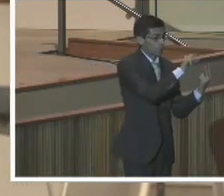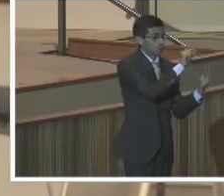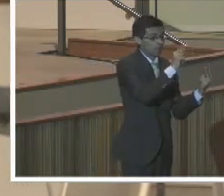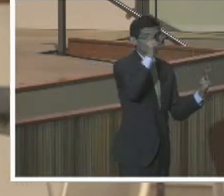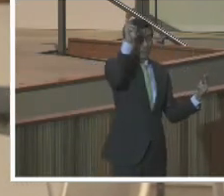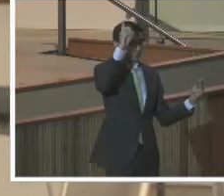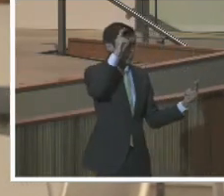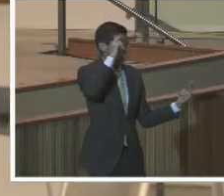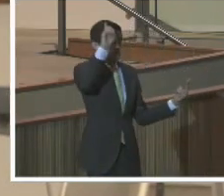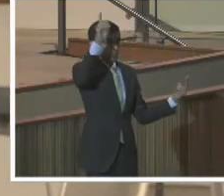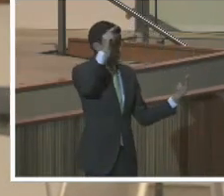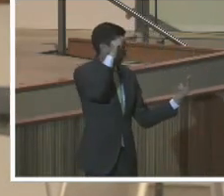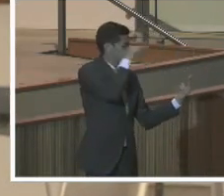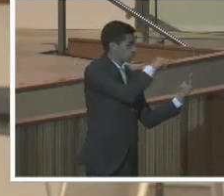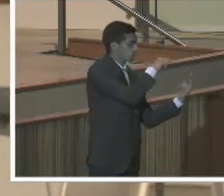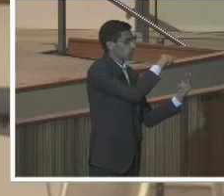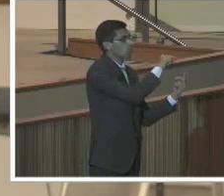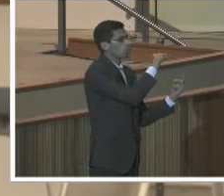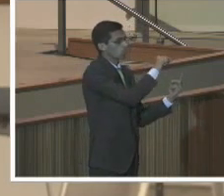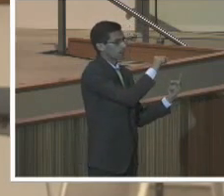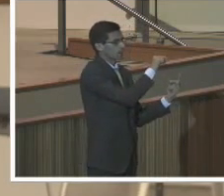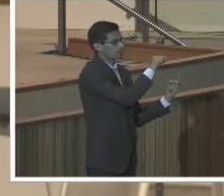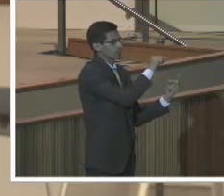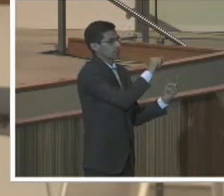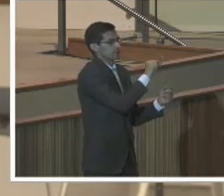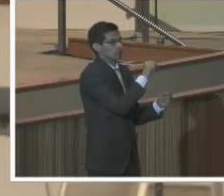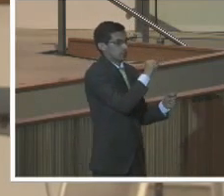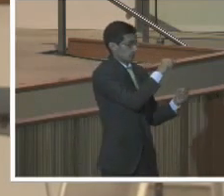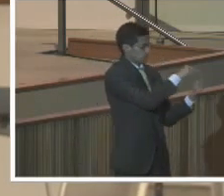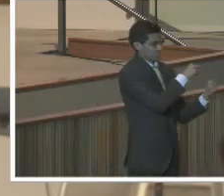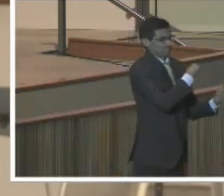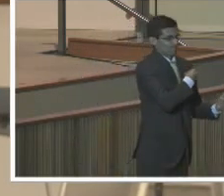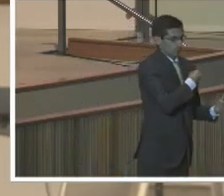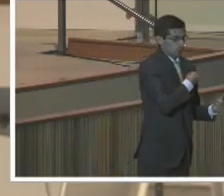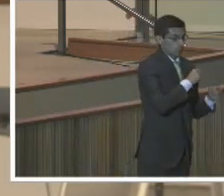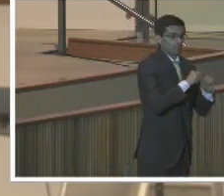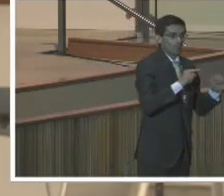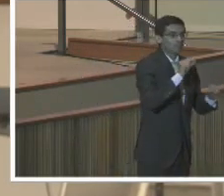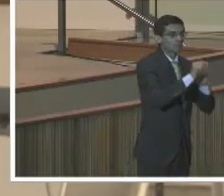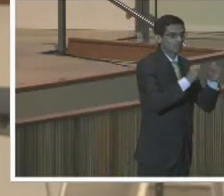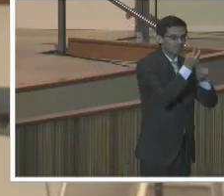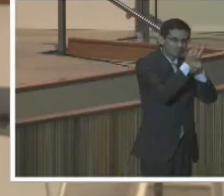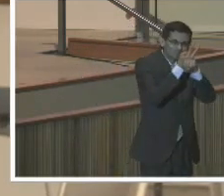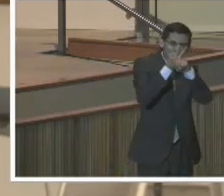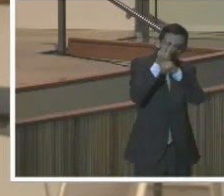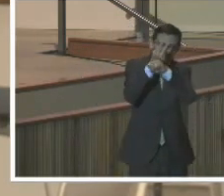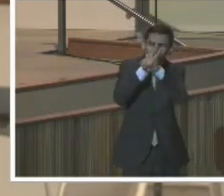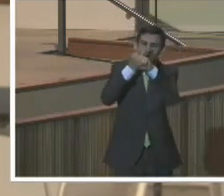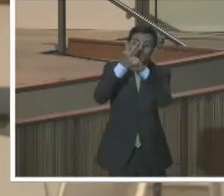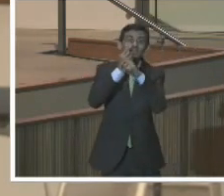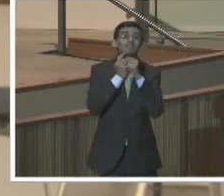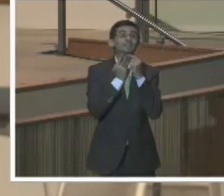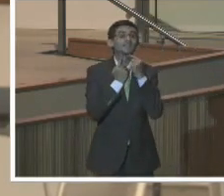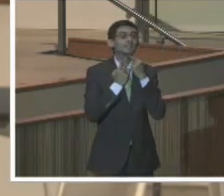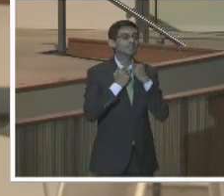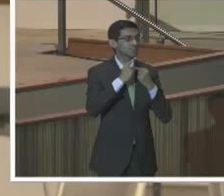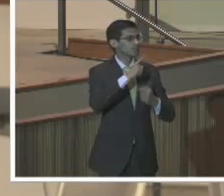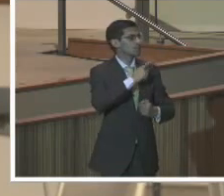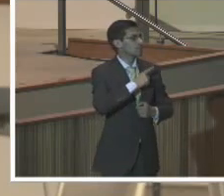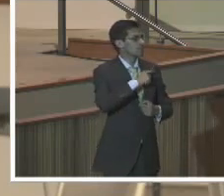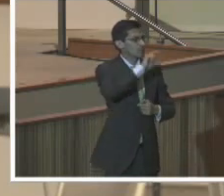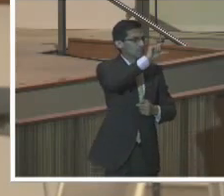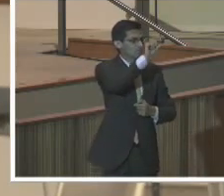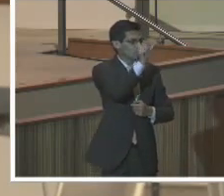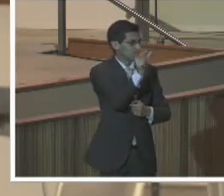Deus como pecadores que buscam e desejam um pastor,